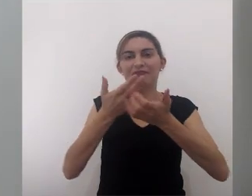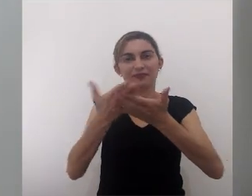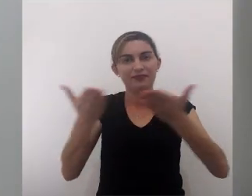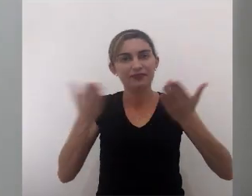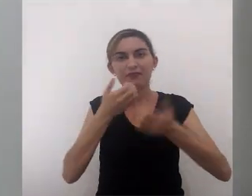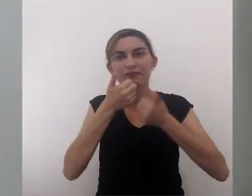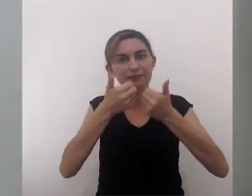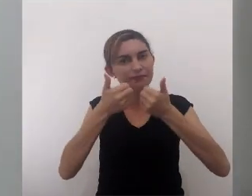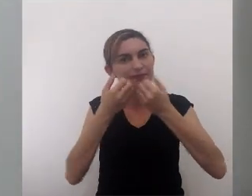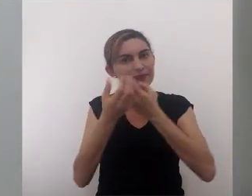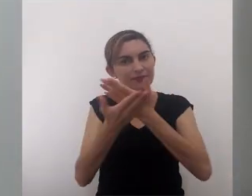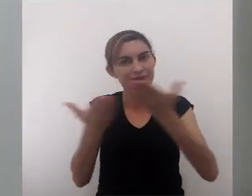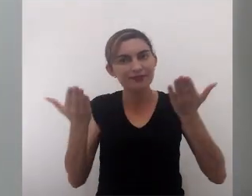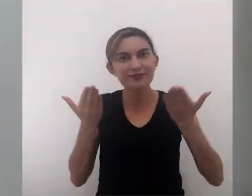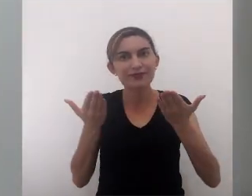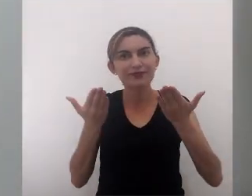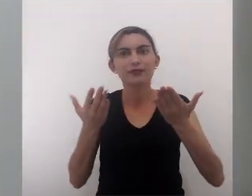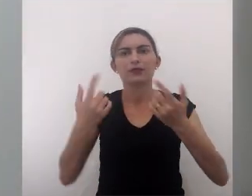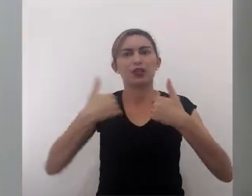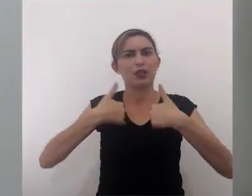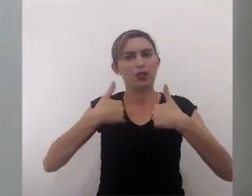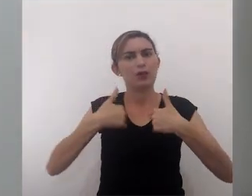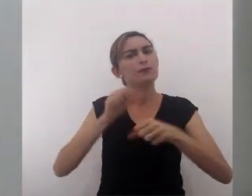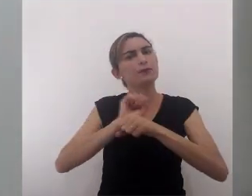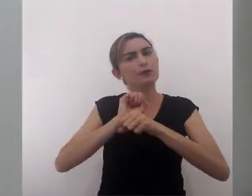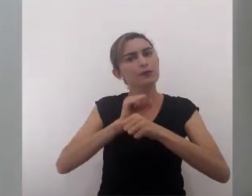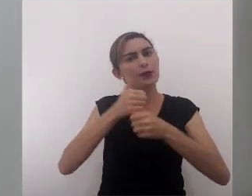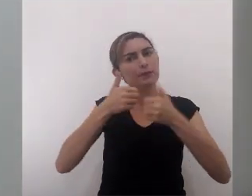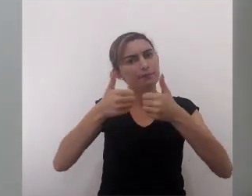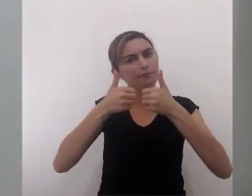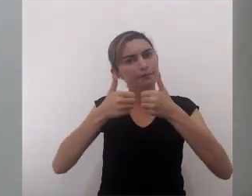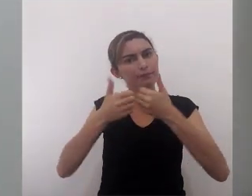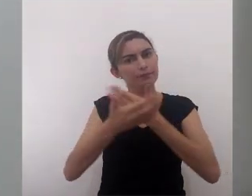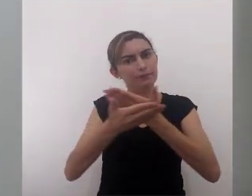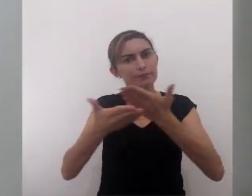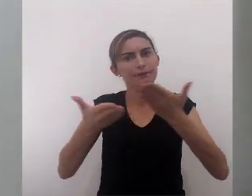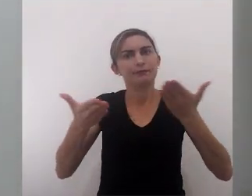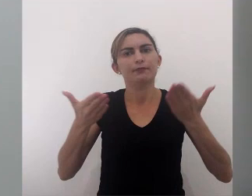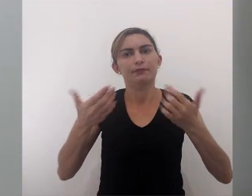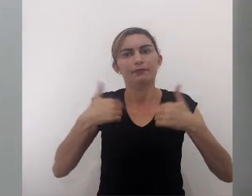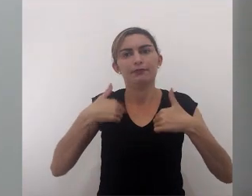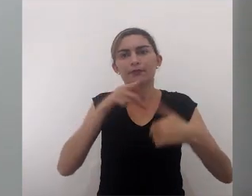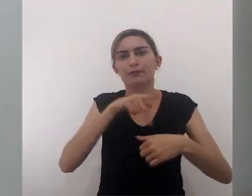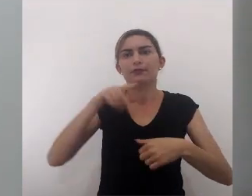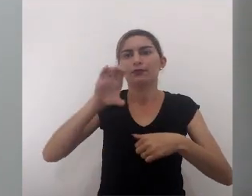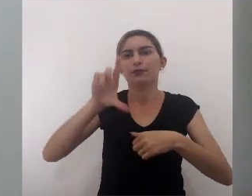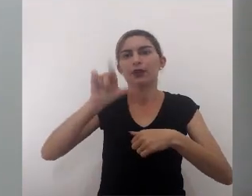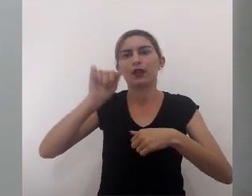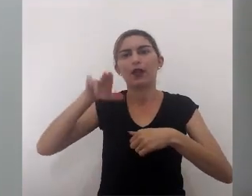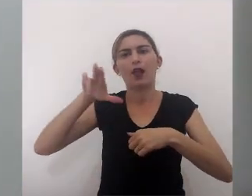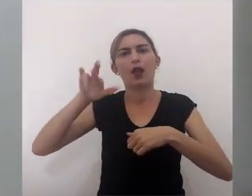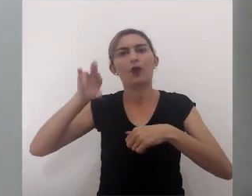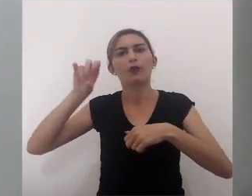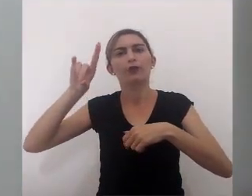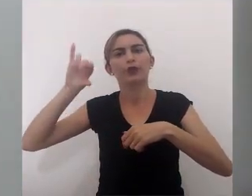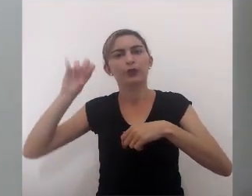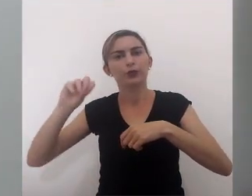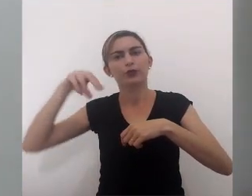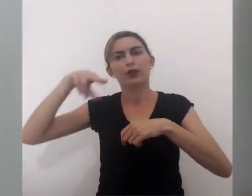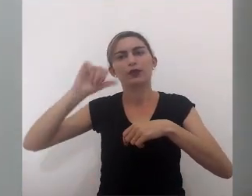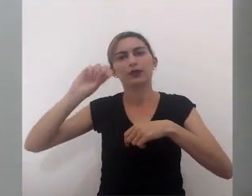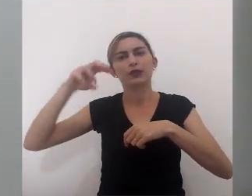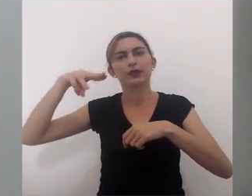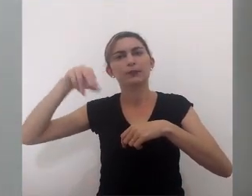Olá, pessoal, tudo bem com vocês? Eu espero que esteja tudo bem com vocês. Eu sou o professor